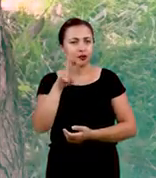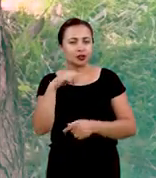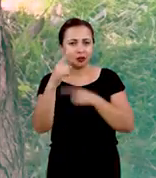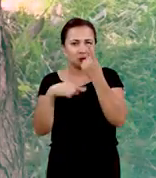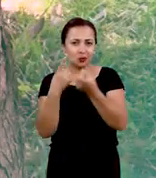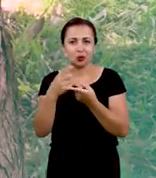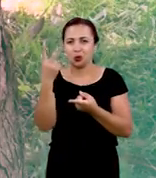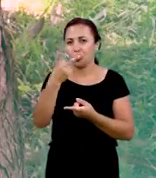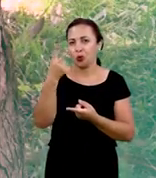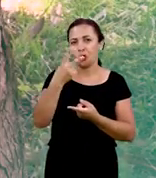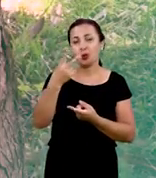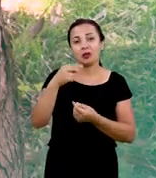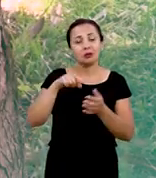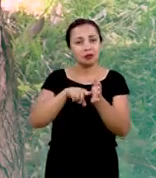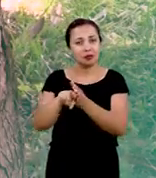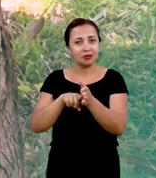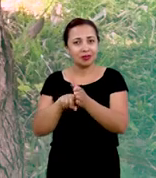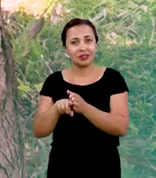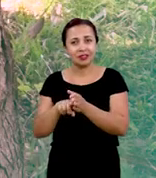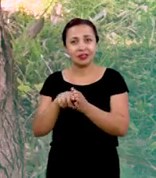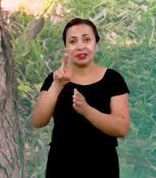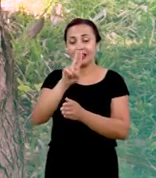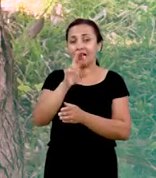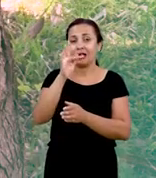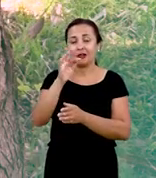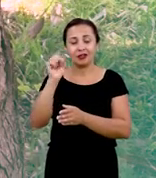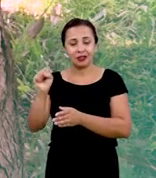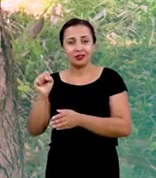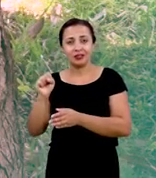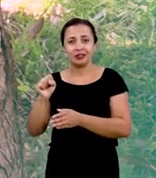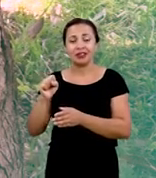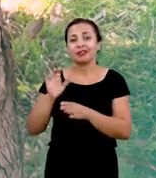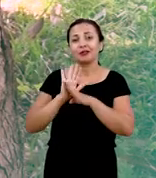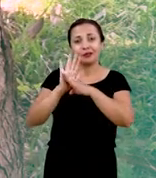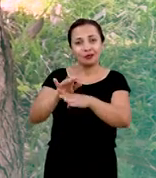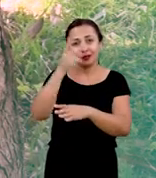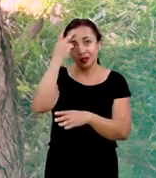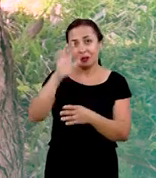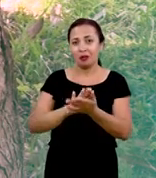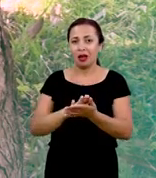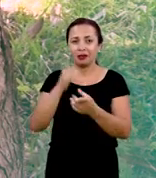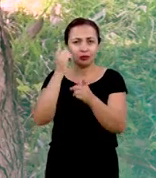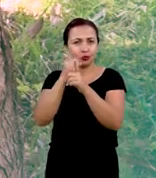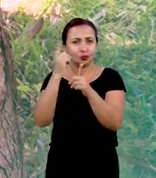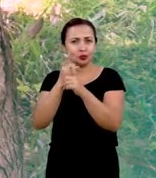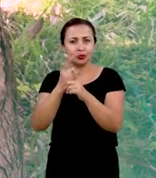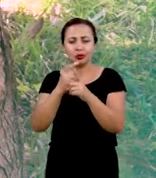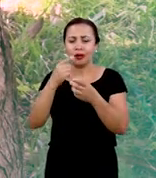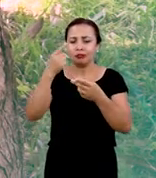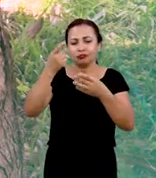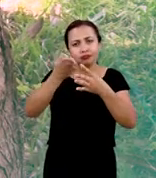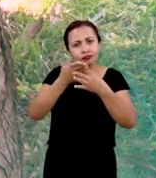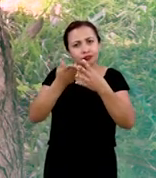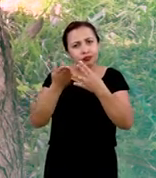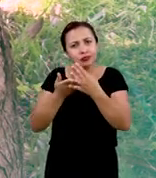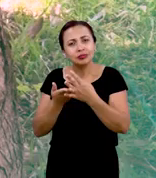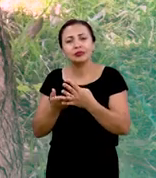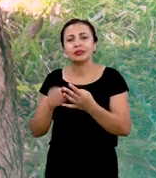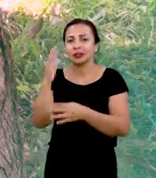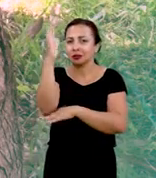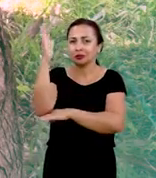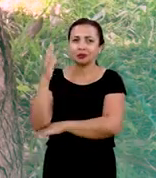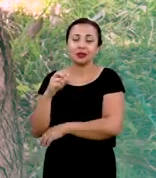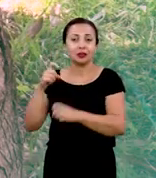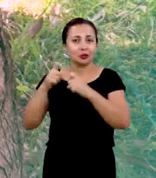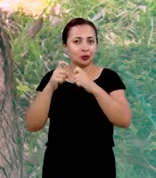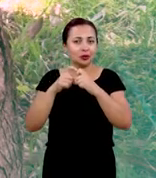Veja daqui a pouco duas pesquisas da Universidade Estadual de Feira de Santana que contribuem para a descoberta e a classificação de plantas